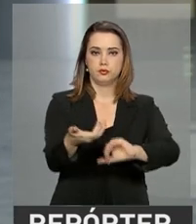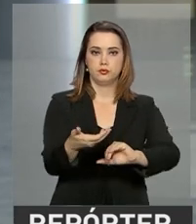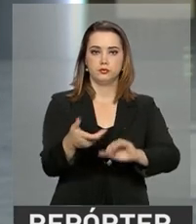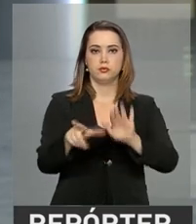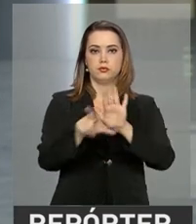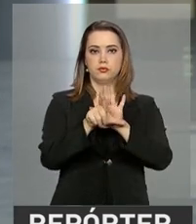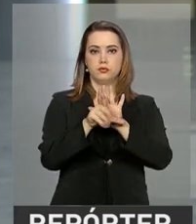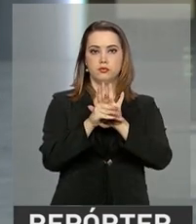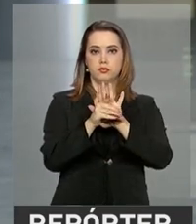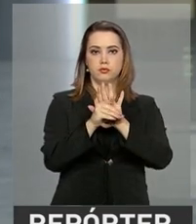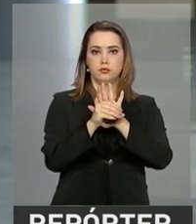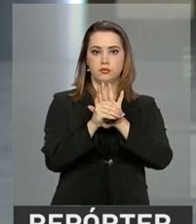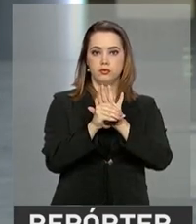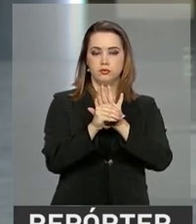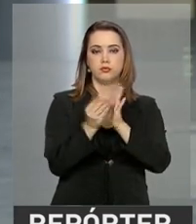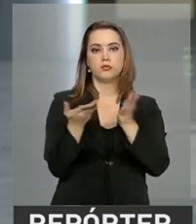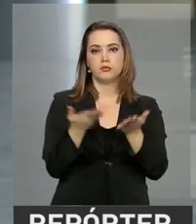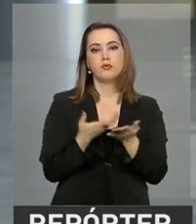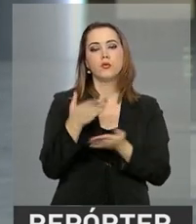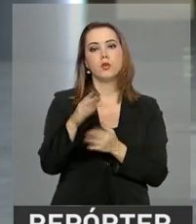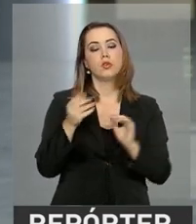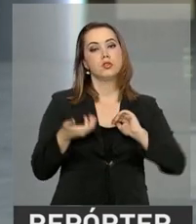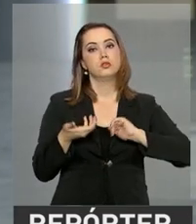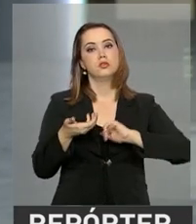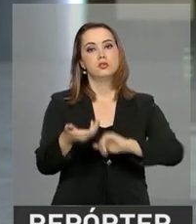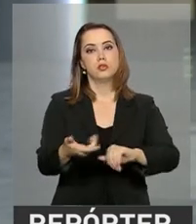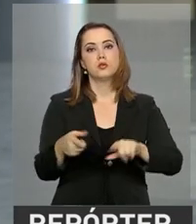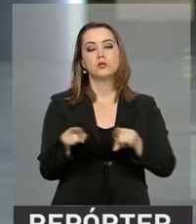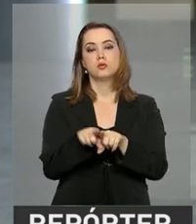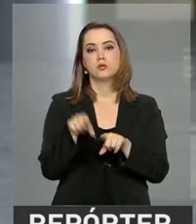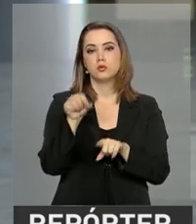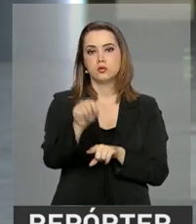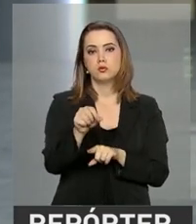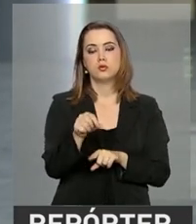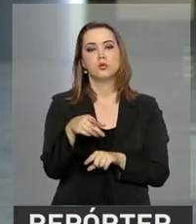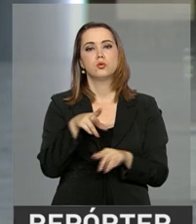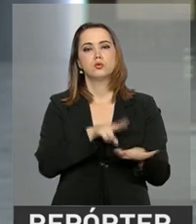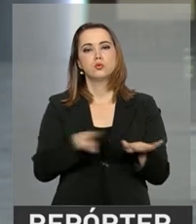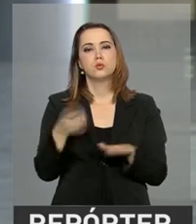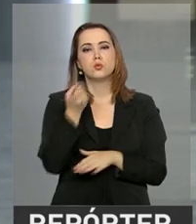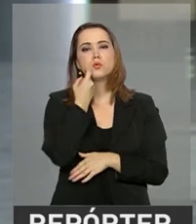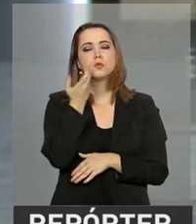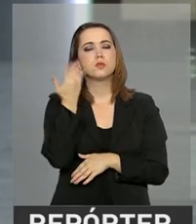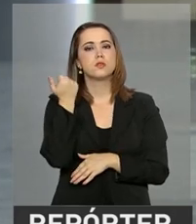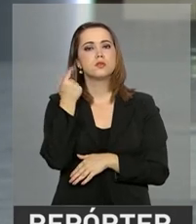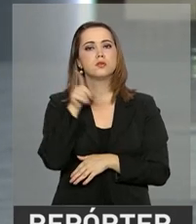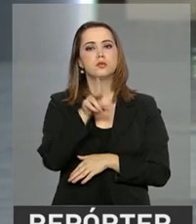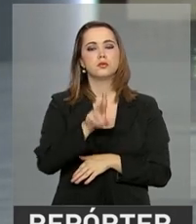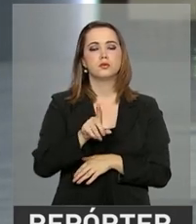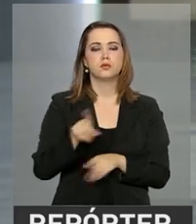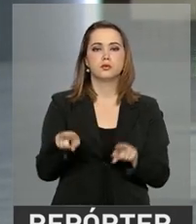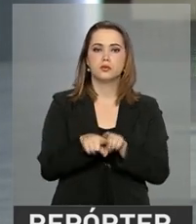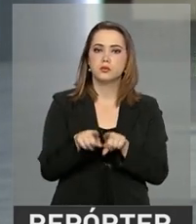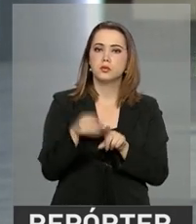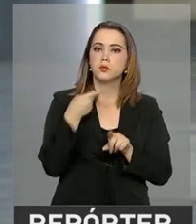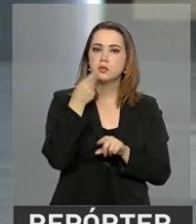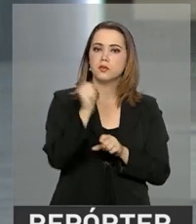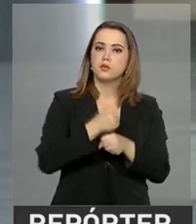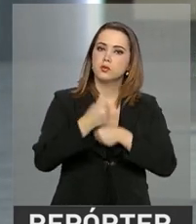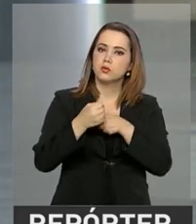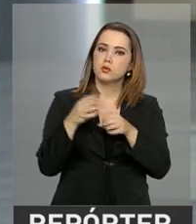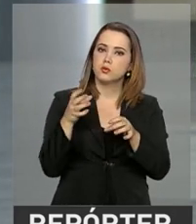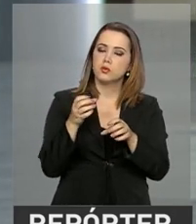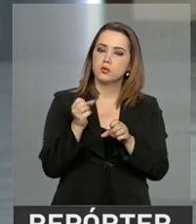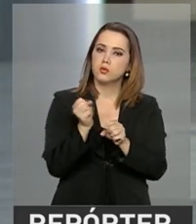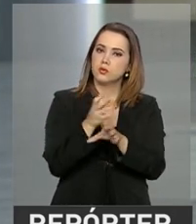2017 ao Congresso Nacional. Na última sexta-feira em São Paulo, o ministro da Fazenda, Henrique Meirelles, também adiantou que o orçamento do ano que vem já